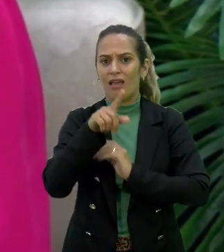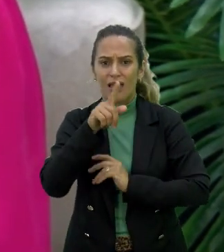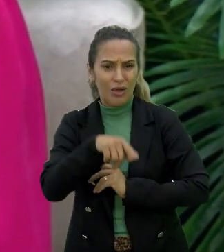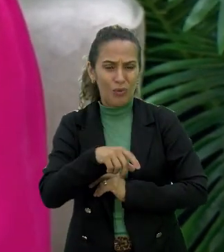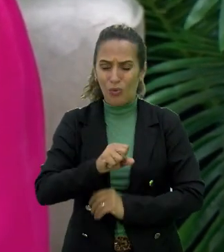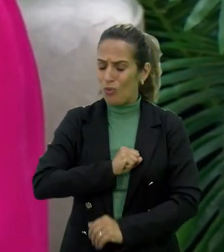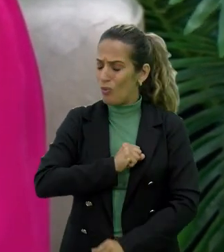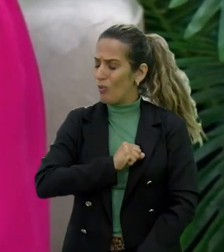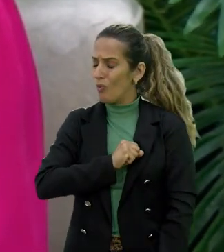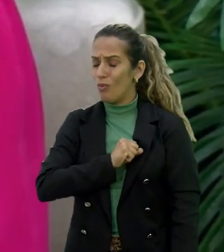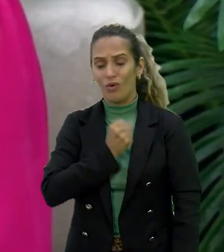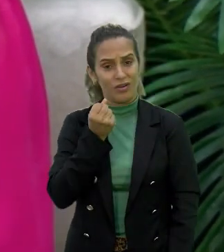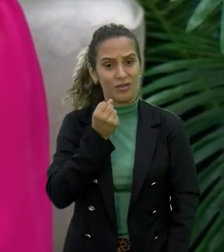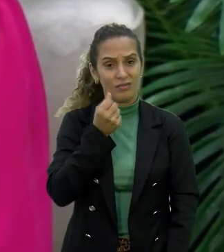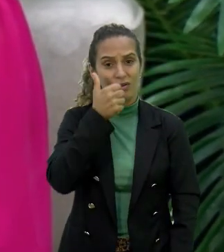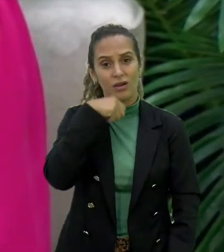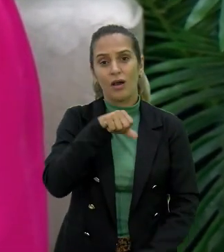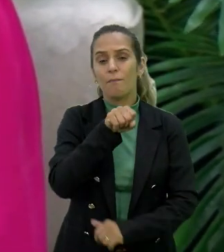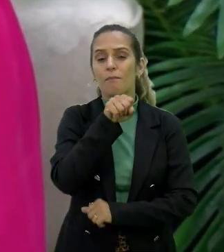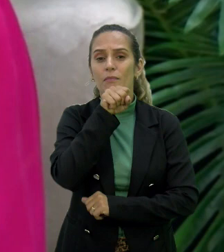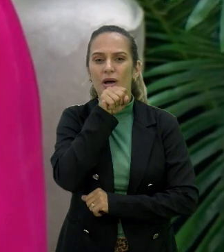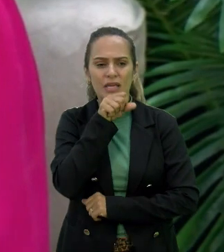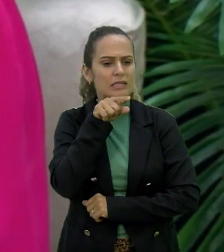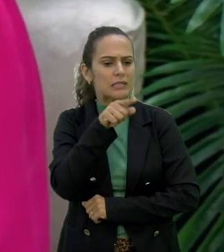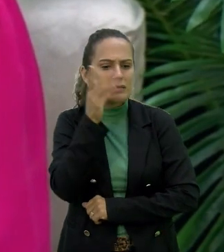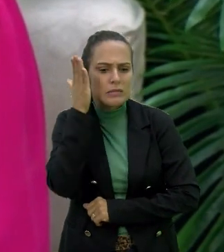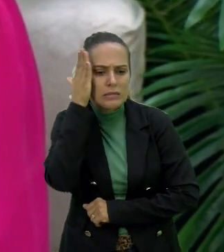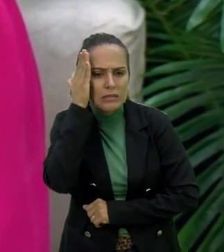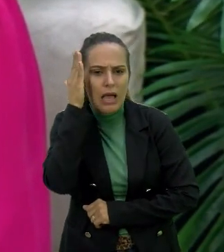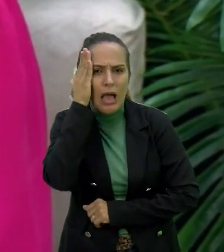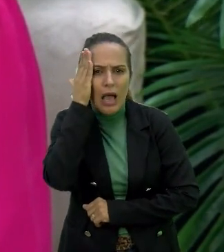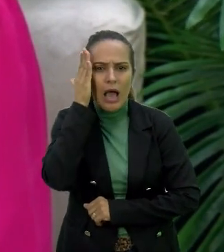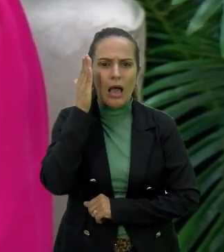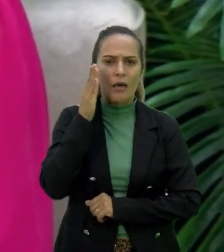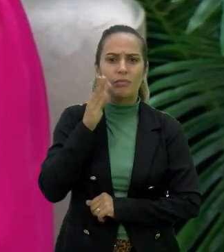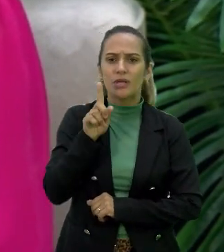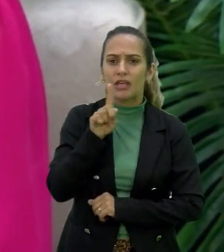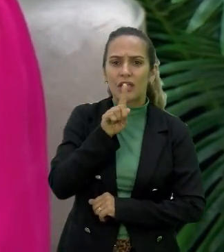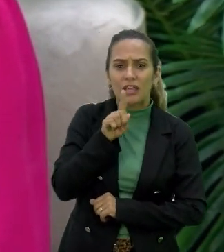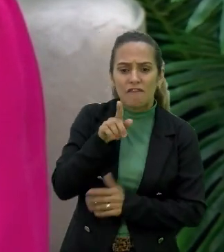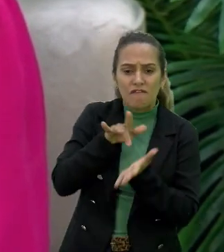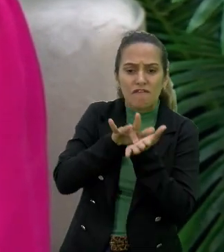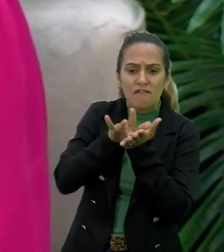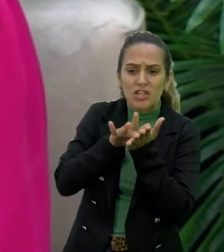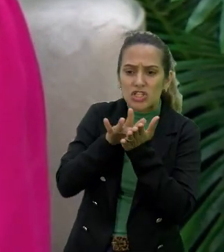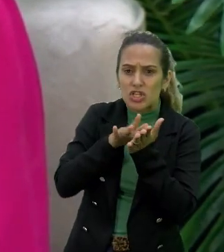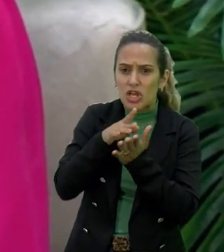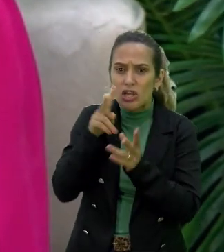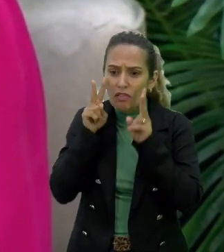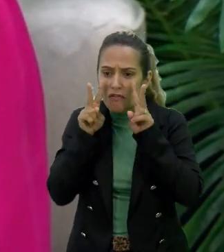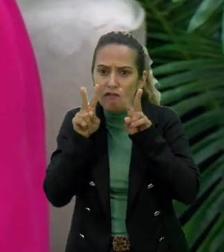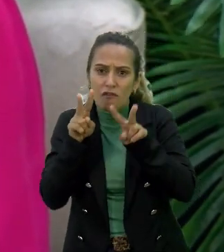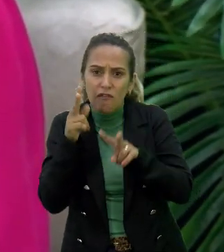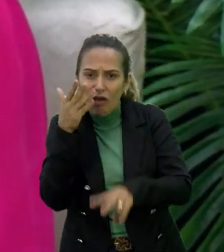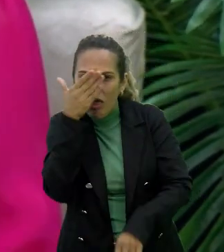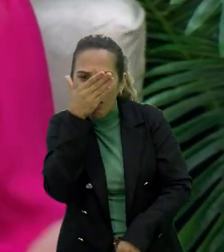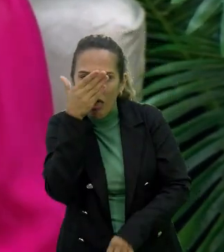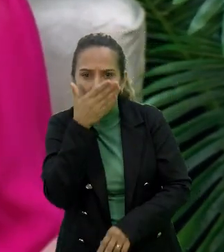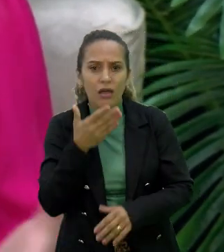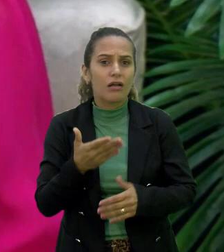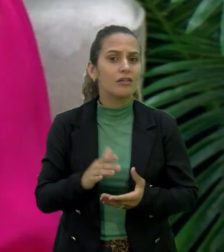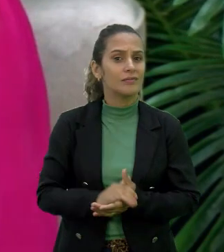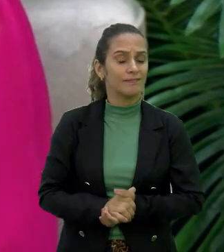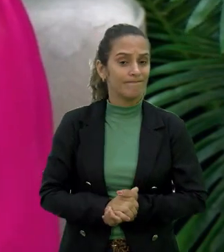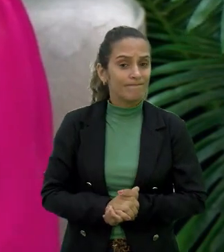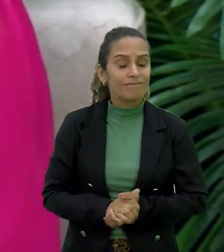acho uma monstruosidade né uma mãe que deixa que sabe que faz essa Grossa para um filho tá sendo abusado por conta de um parceiro